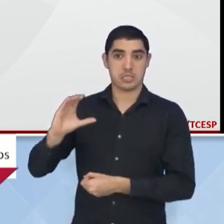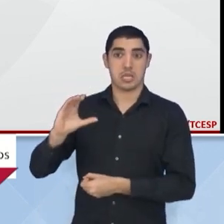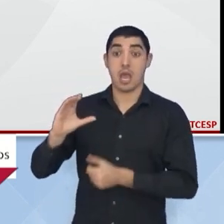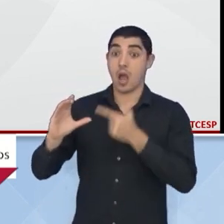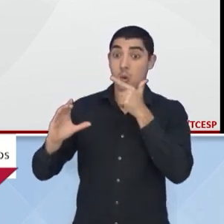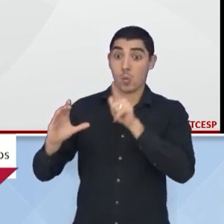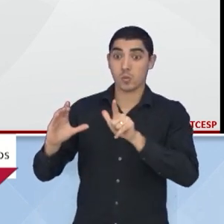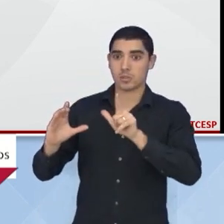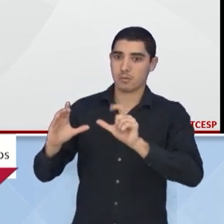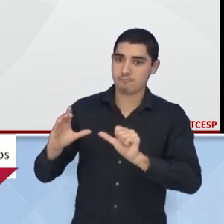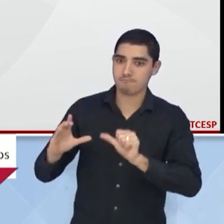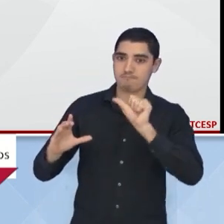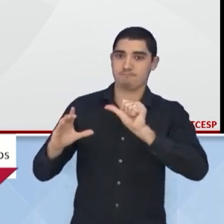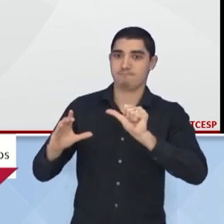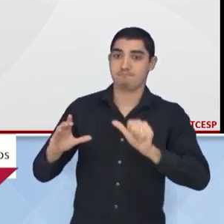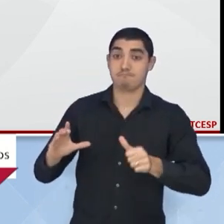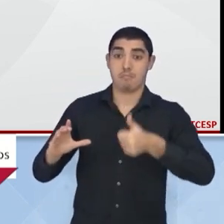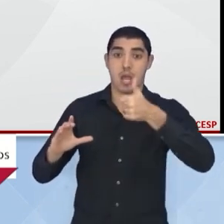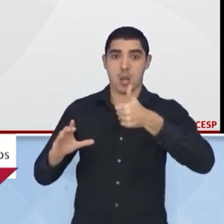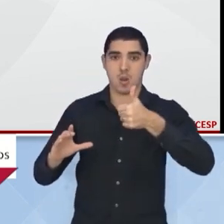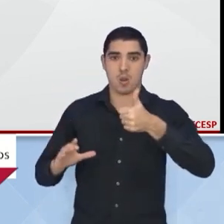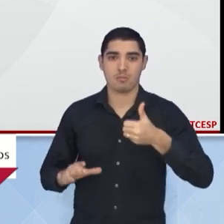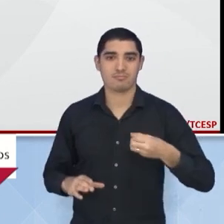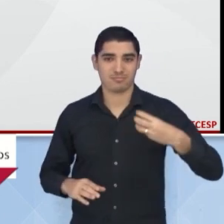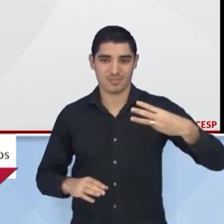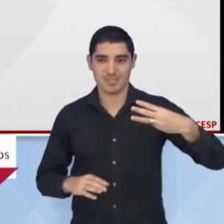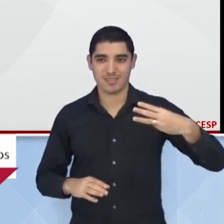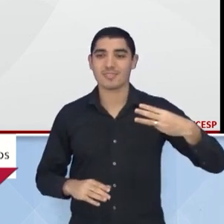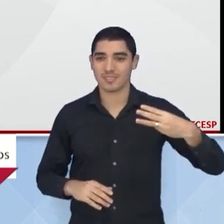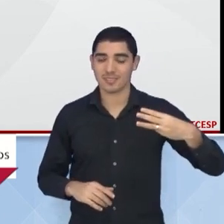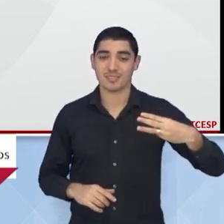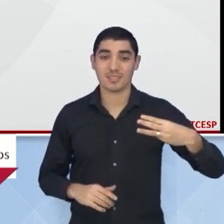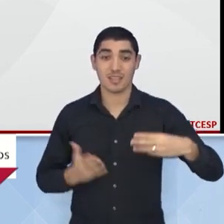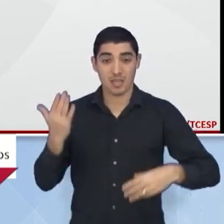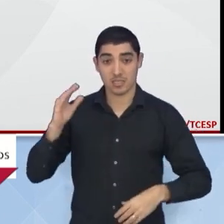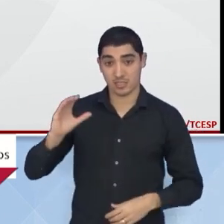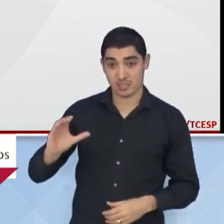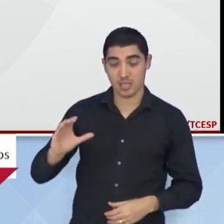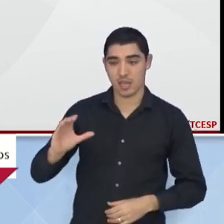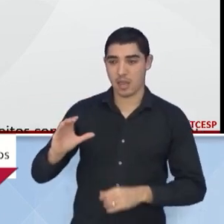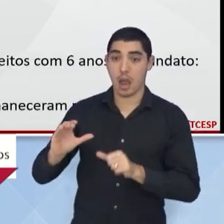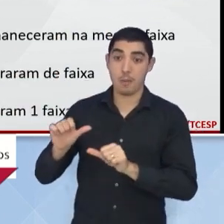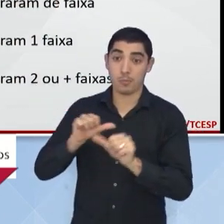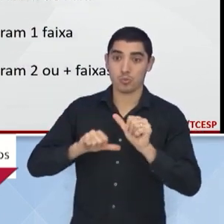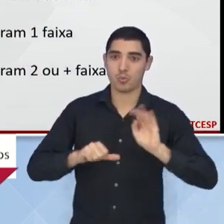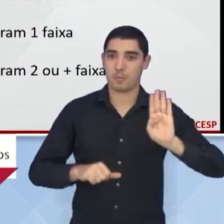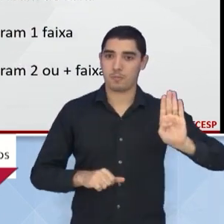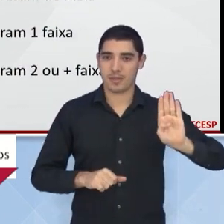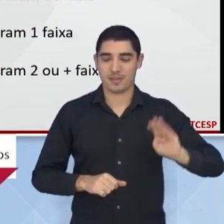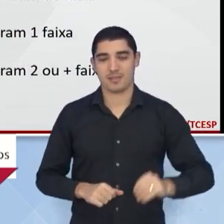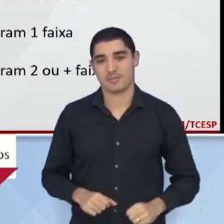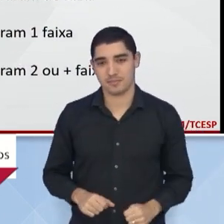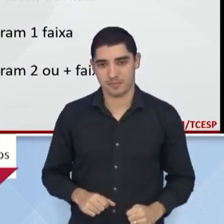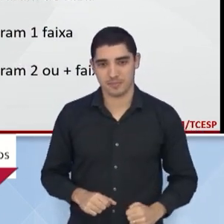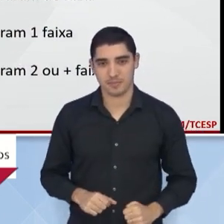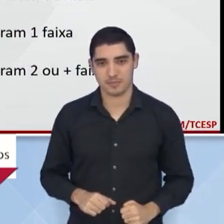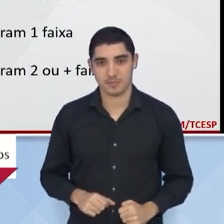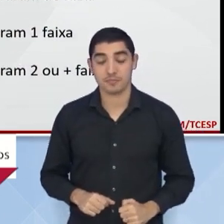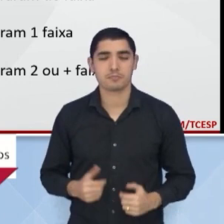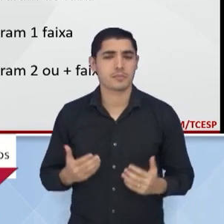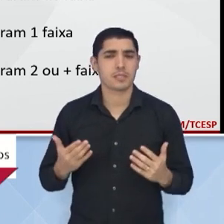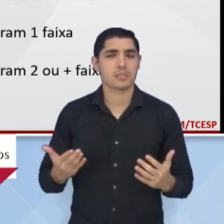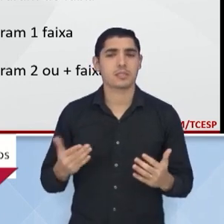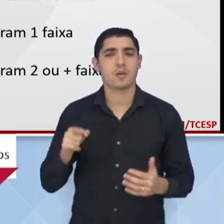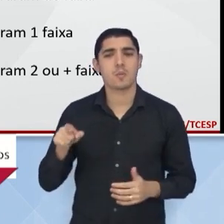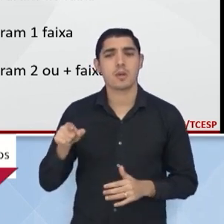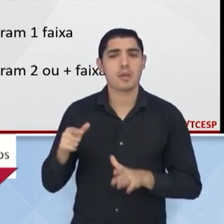nesses 6 anos de mandato conseguiram sair da faixa c e ir pra faixa B Então qual que é